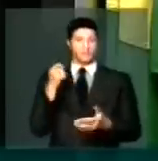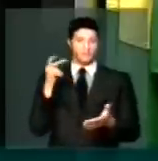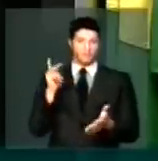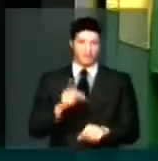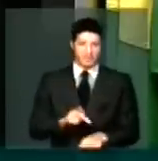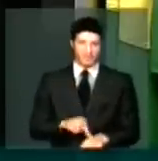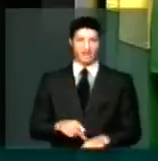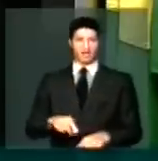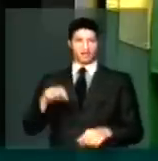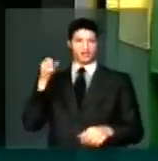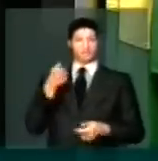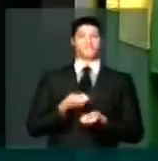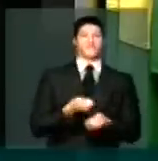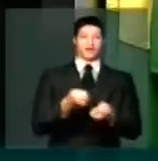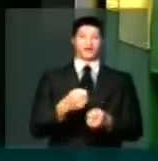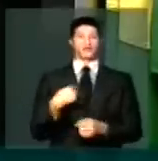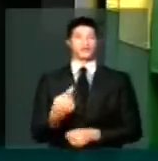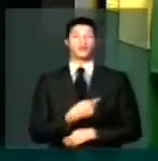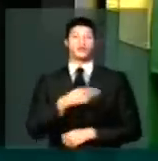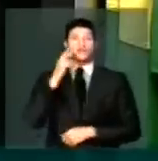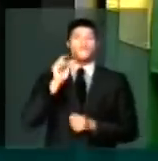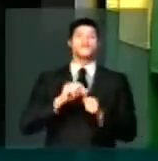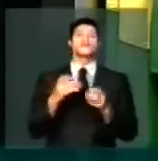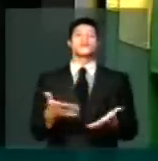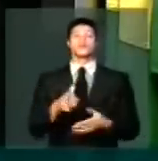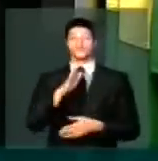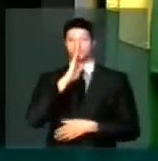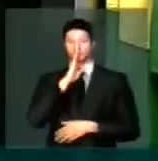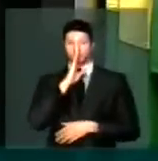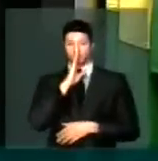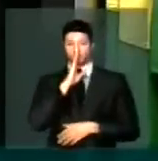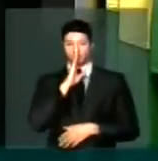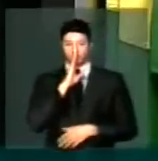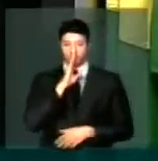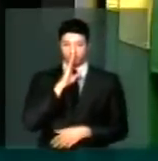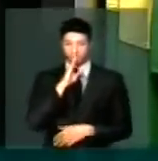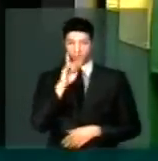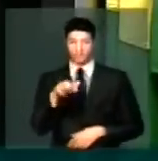por facadas. E nós vemos o quê? Um silêncio total.